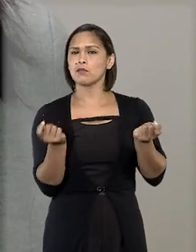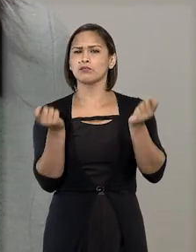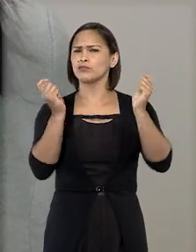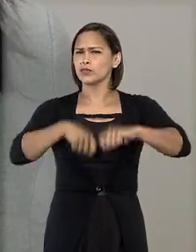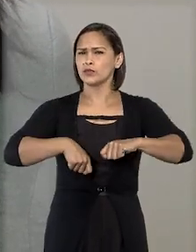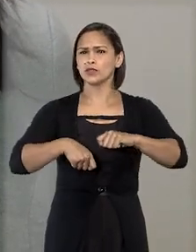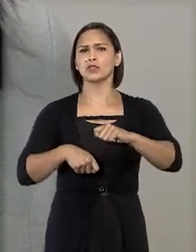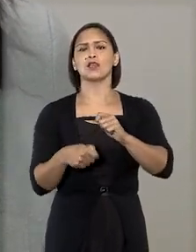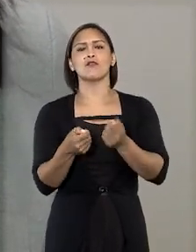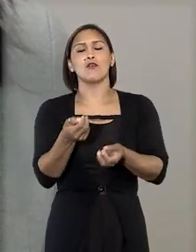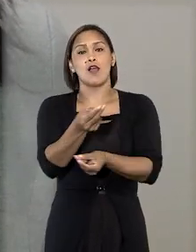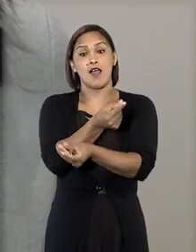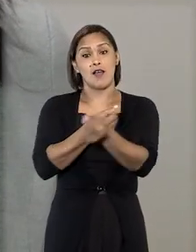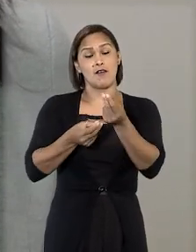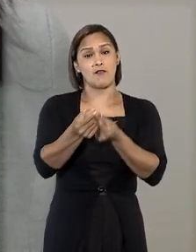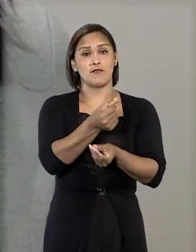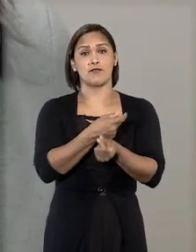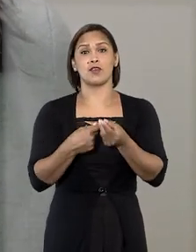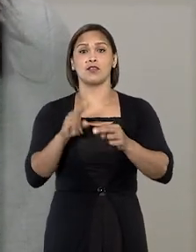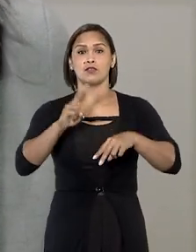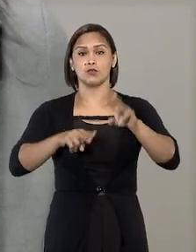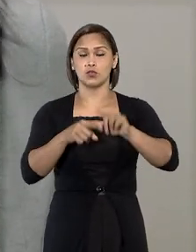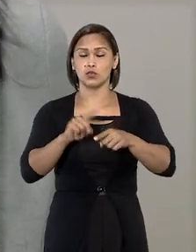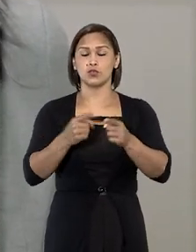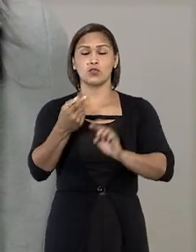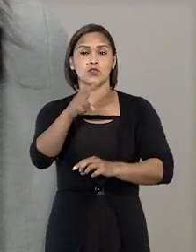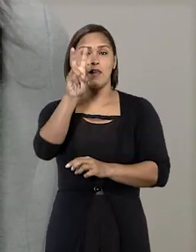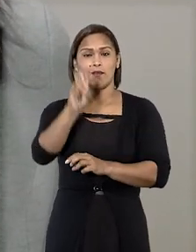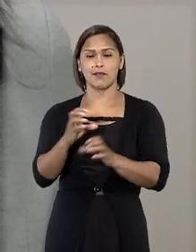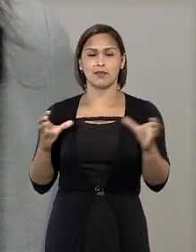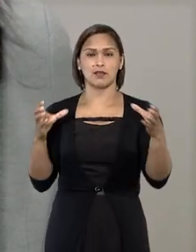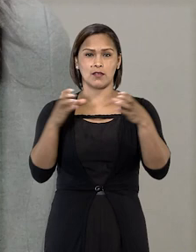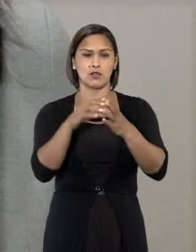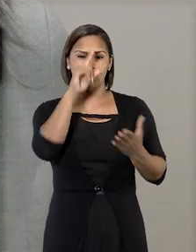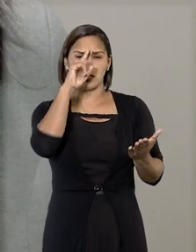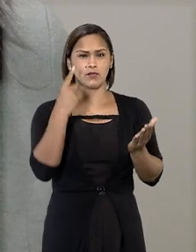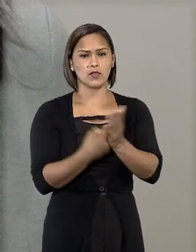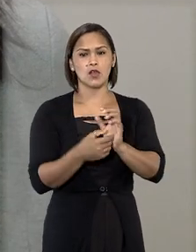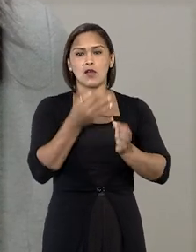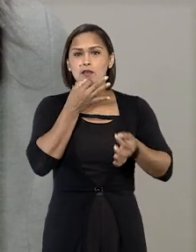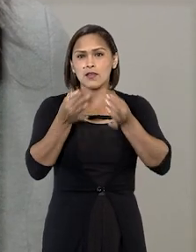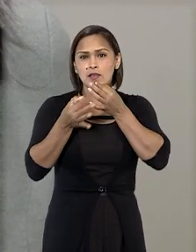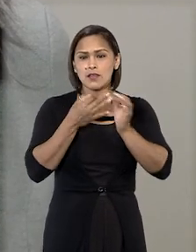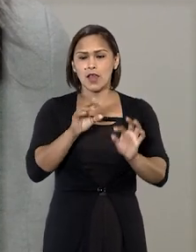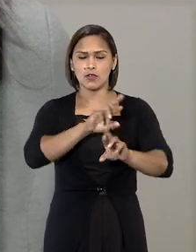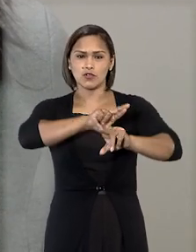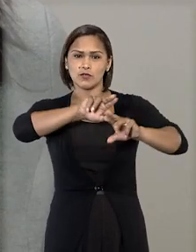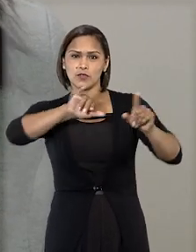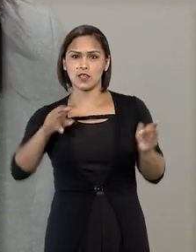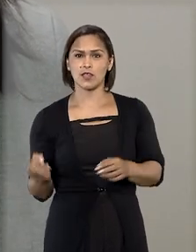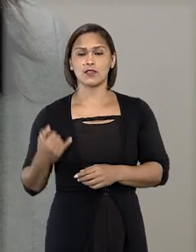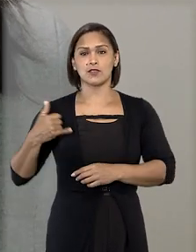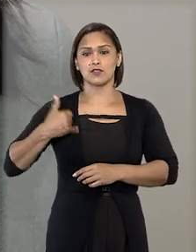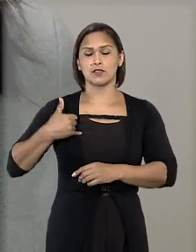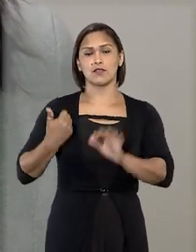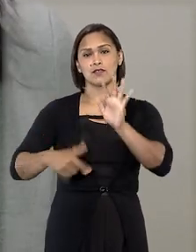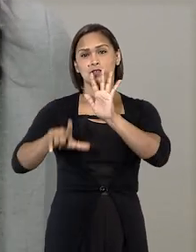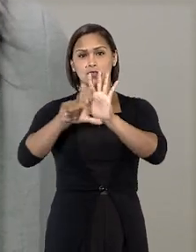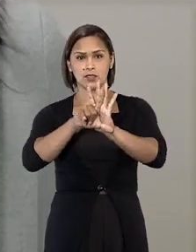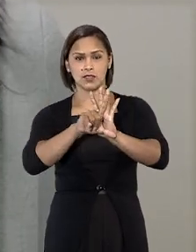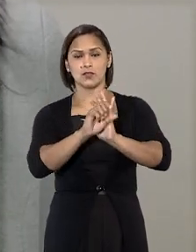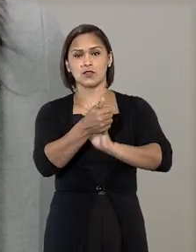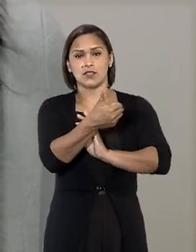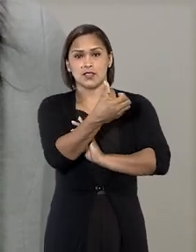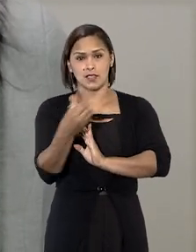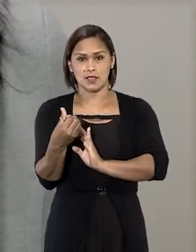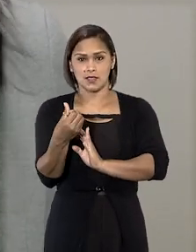a comercialização de produtos. Já a quinta turma definiu que o critério de diferença mínima de idade prevista na legislação de